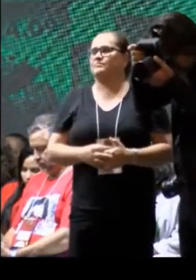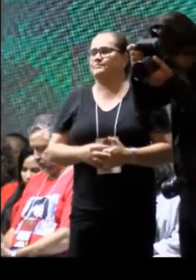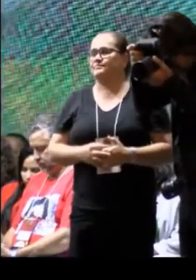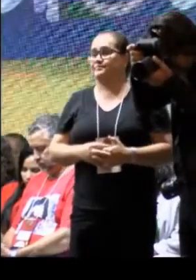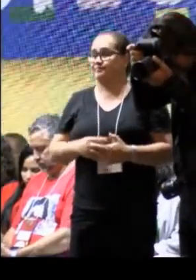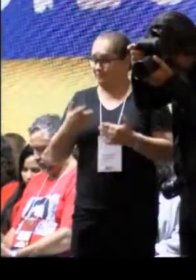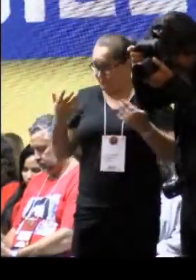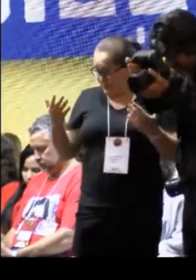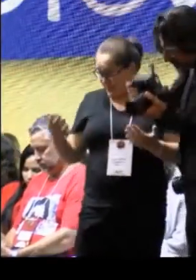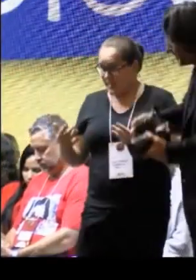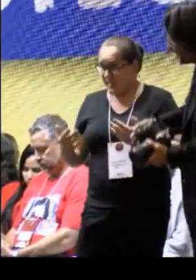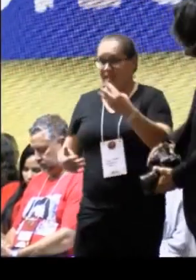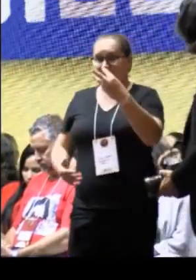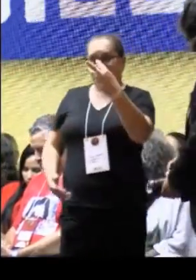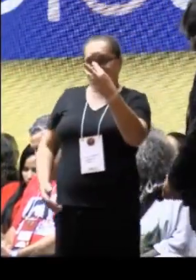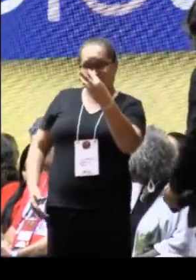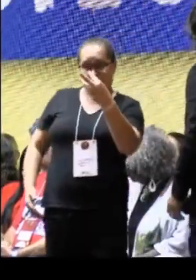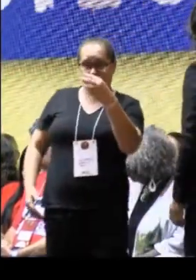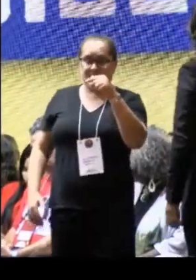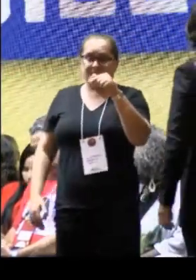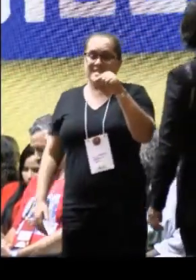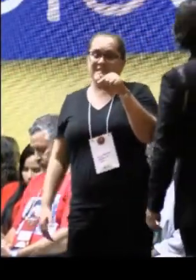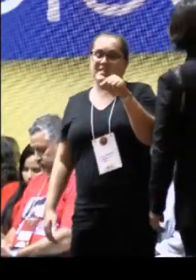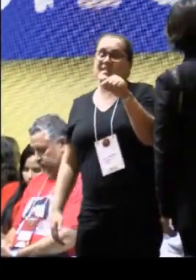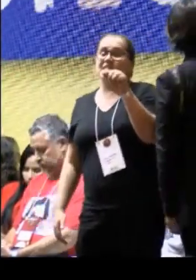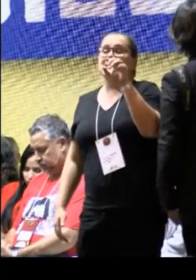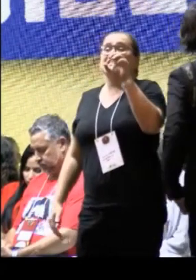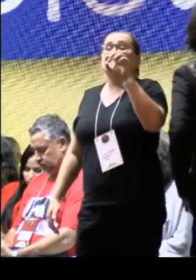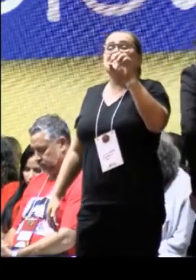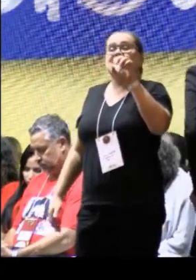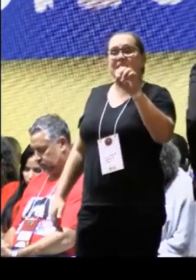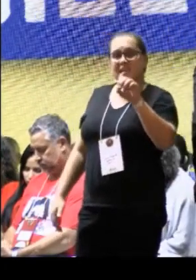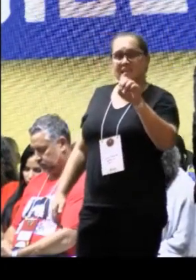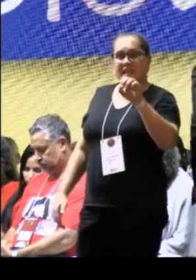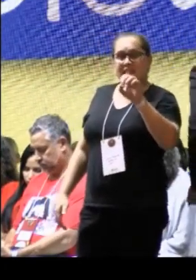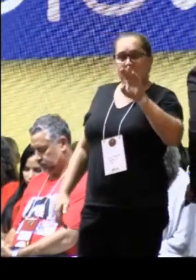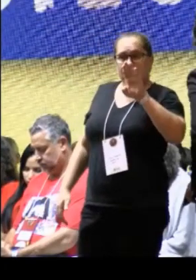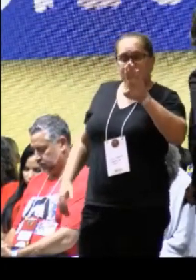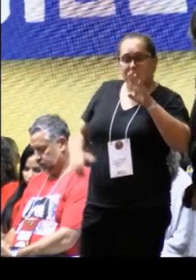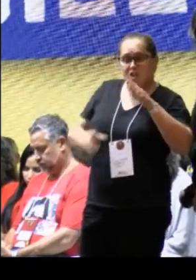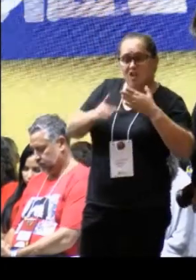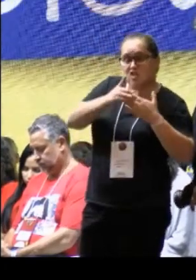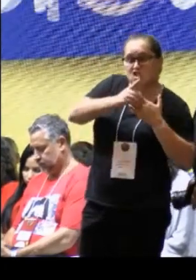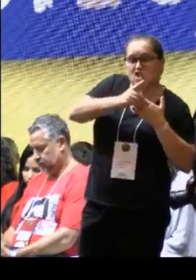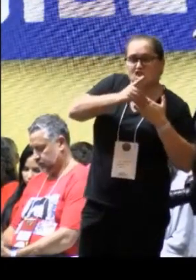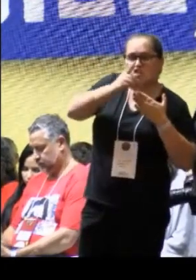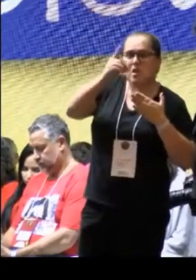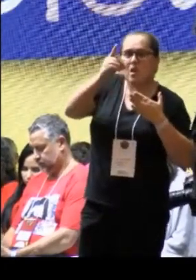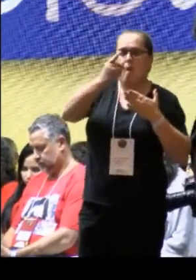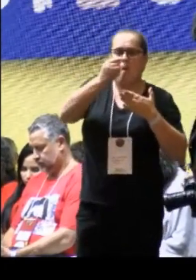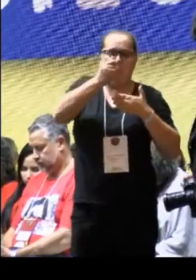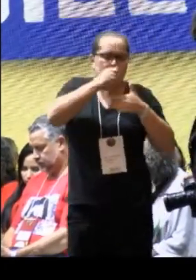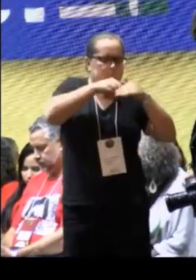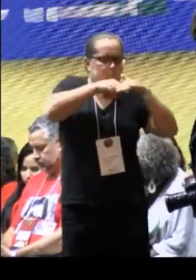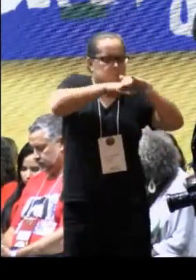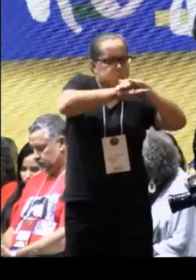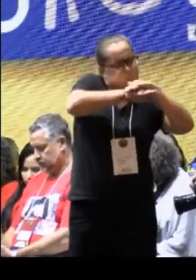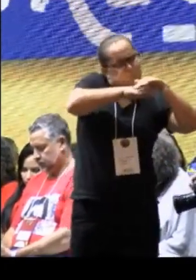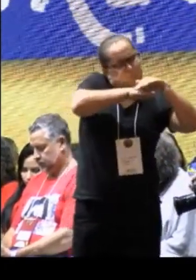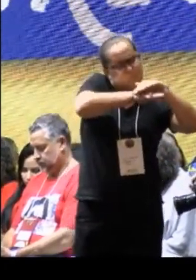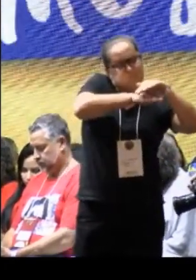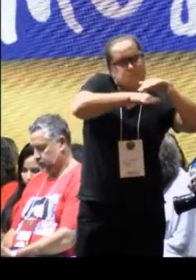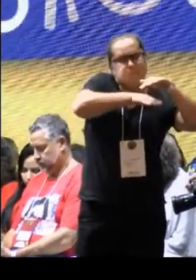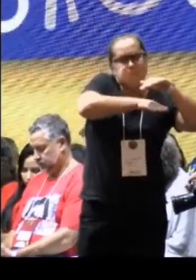Por causa de 370 bilhões de dólares em reservas internacionais que acumulamos e